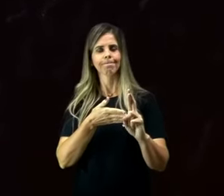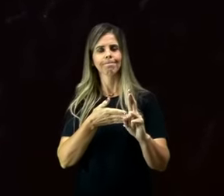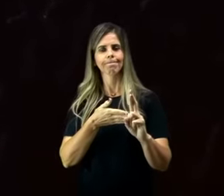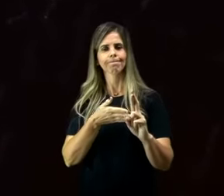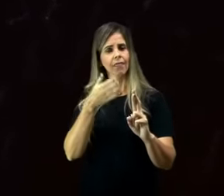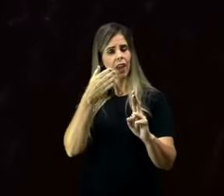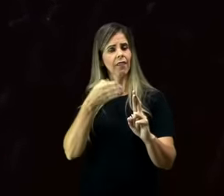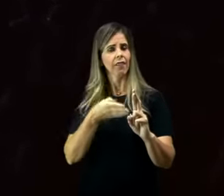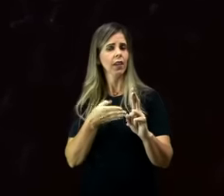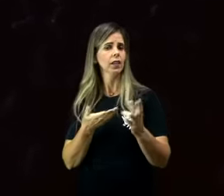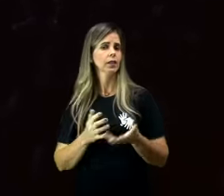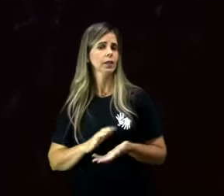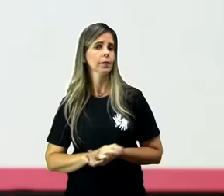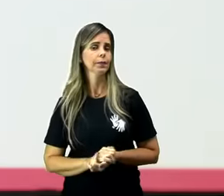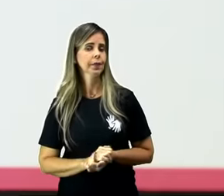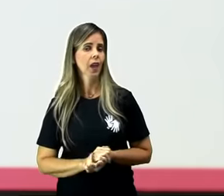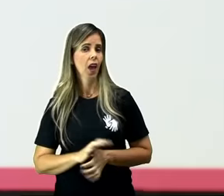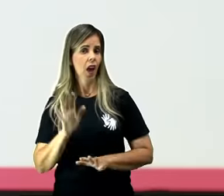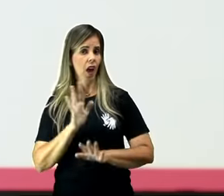referência. Ei!